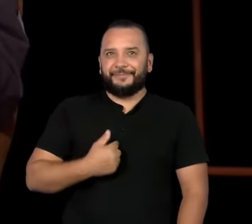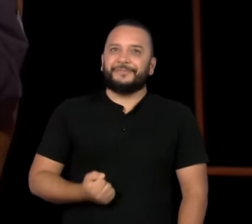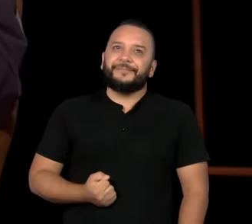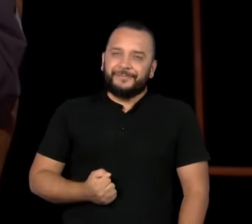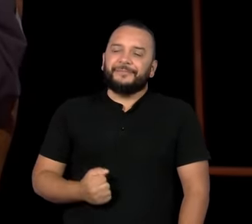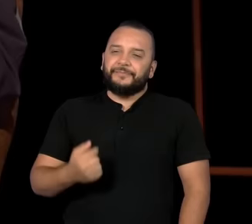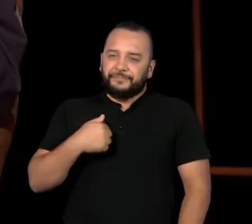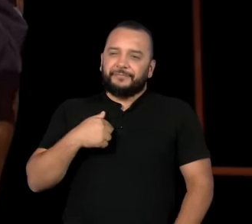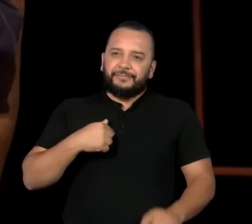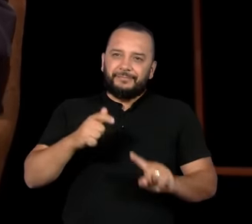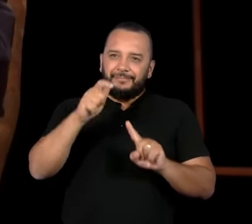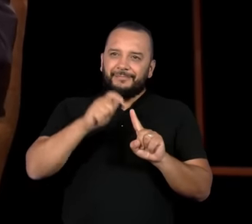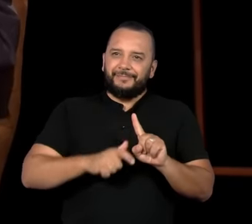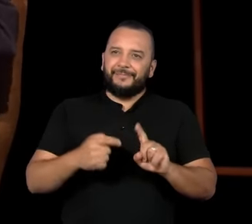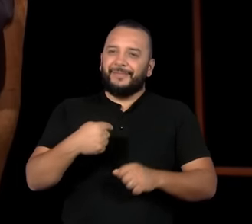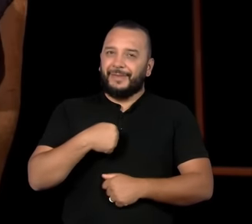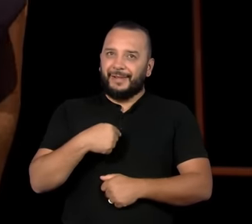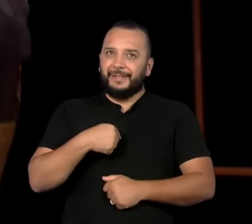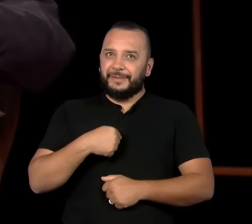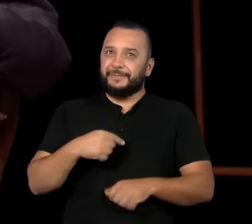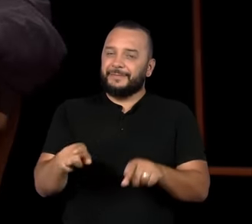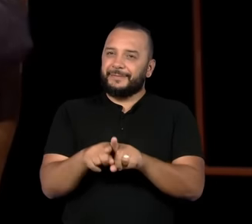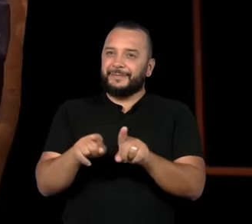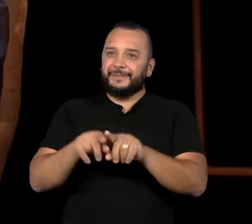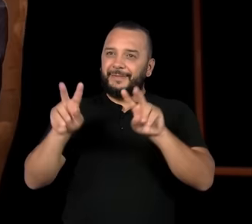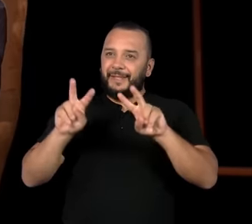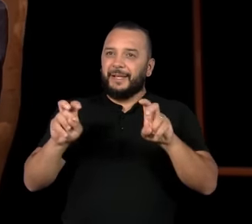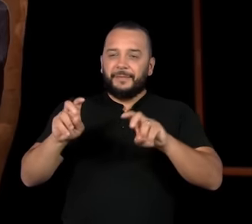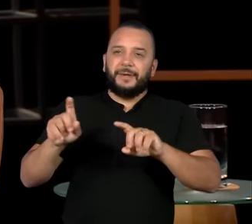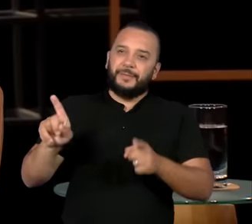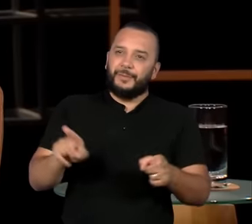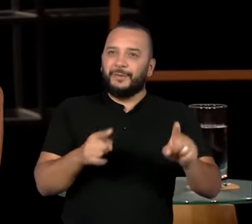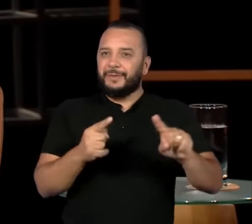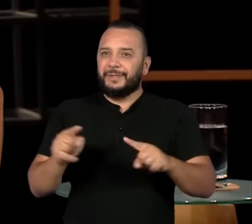fiz o papel e fiz também o tema musical da novela.